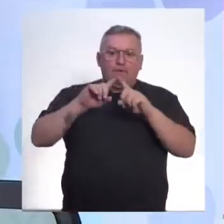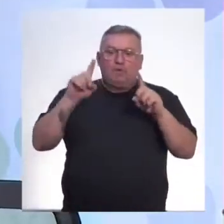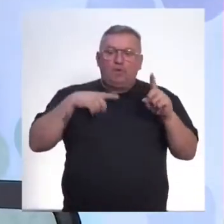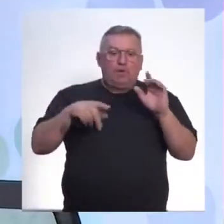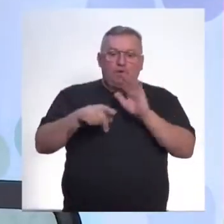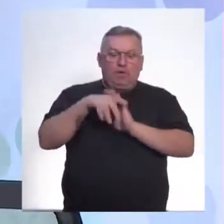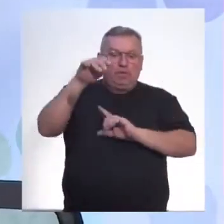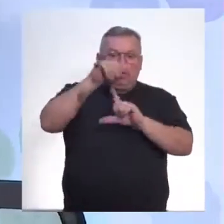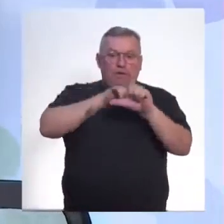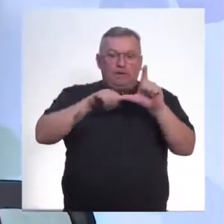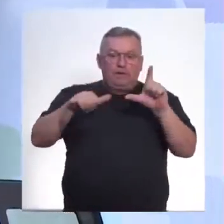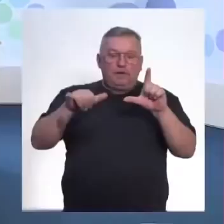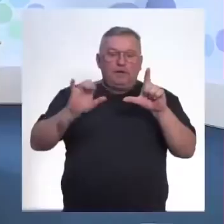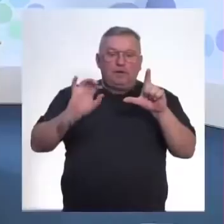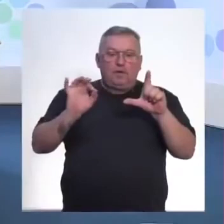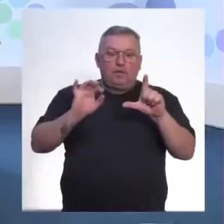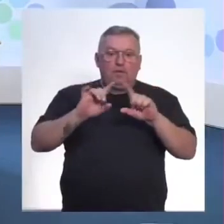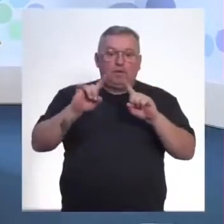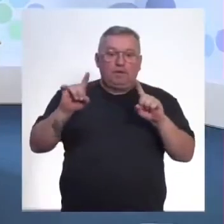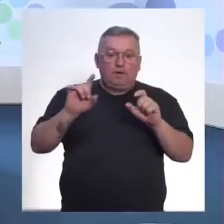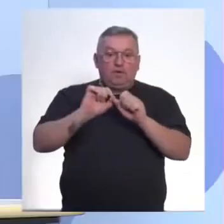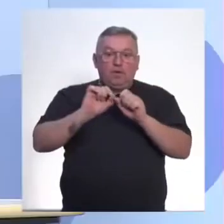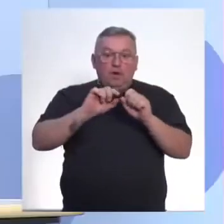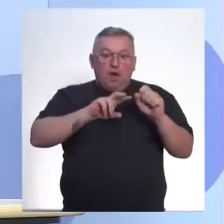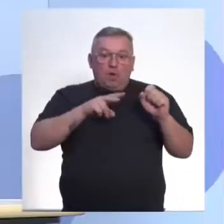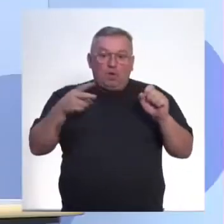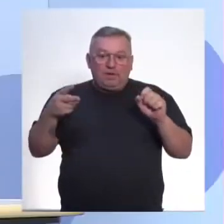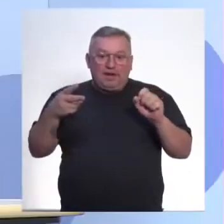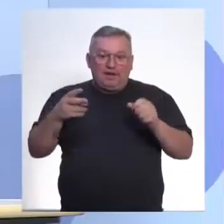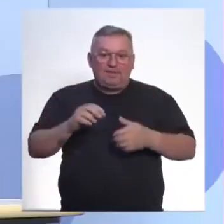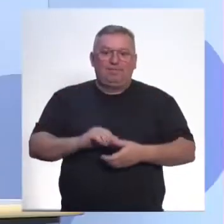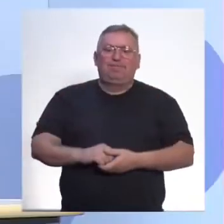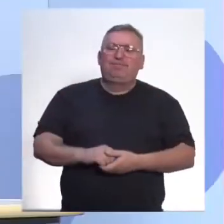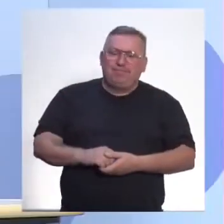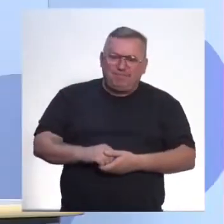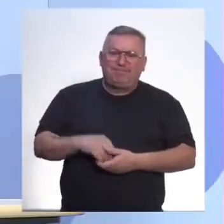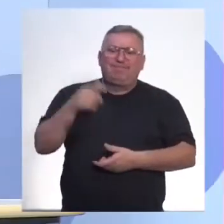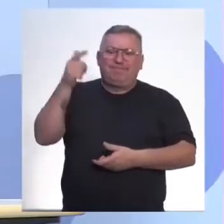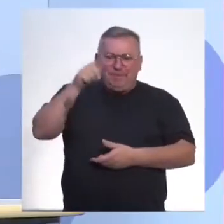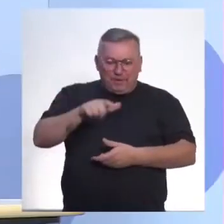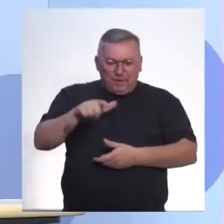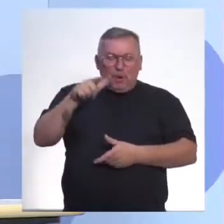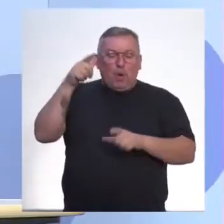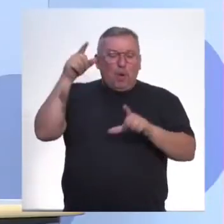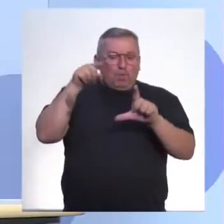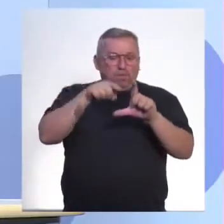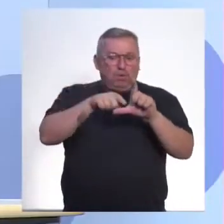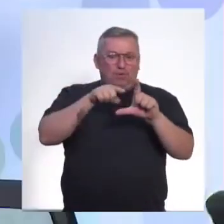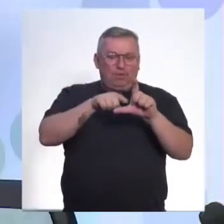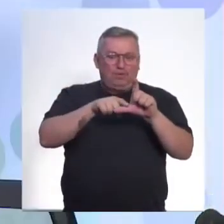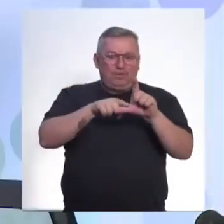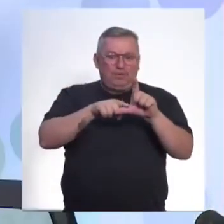plano cartesiano, não. Tudo bem? E também se colocar o contrário, né, Osmar? É outro ponto no plano, É né? outro ponto, né?